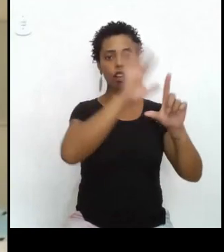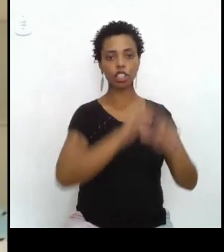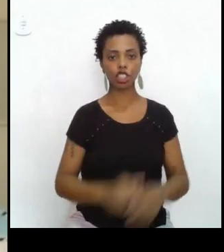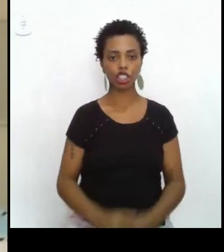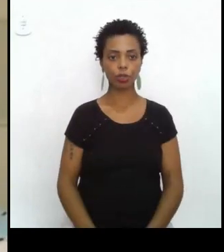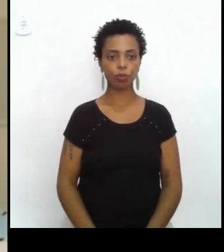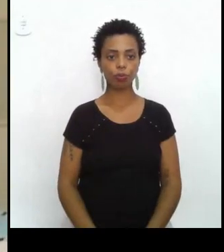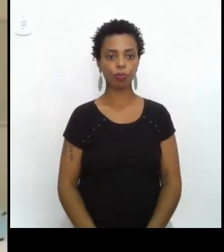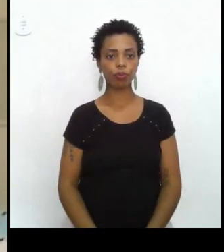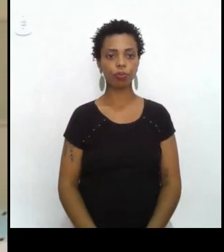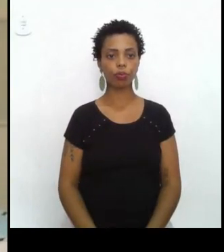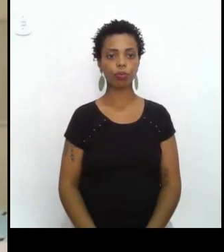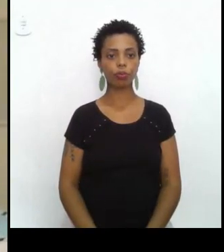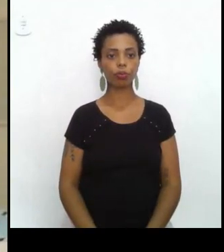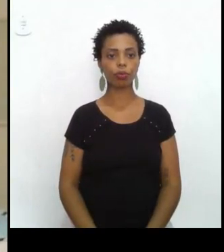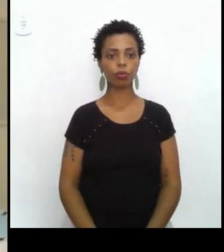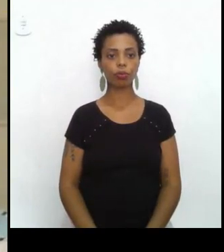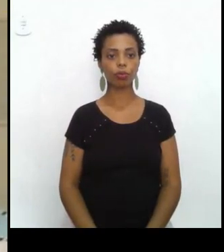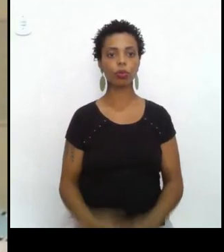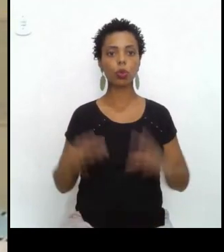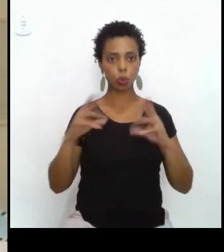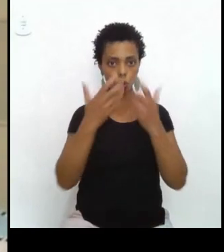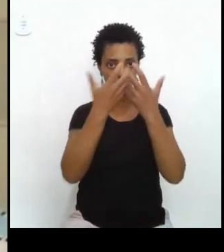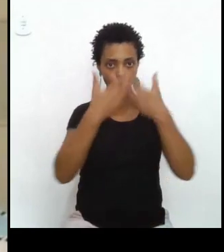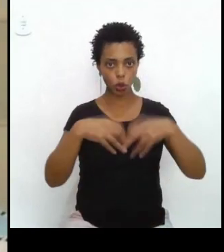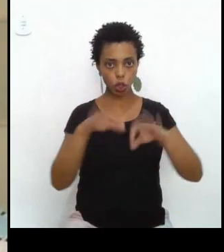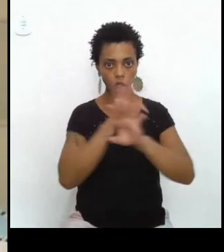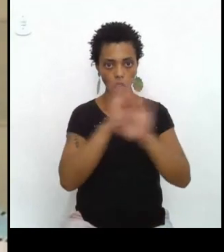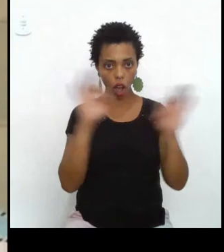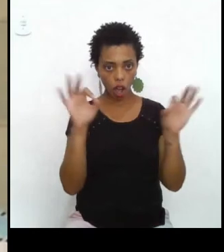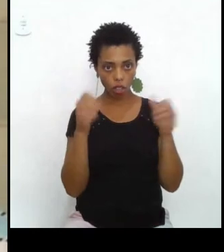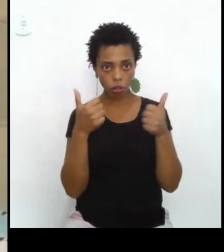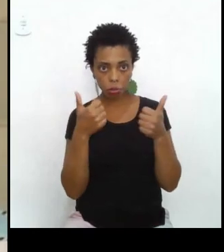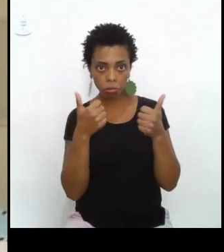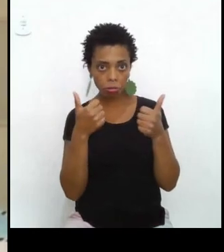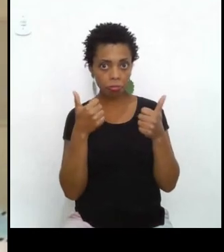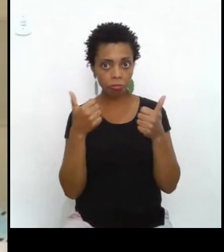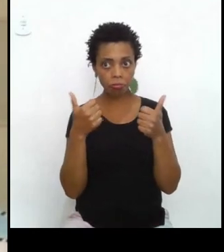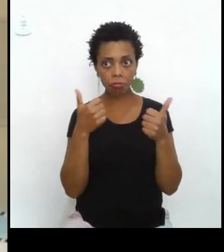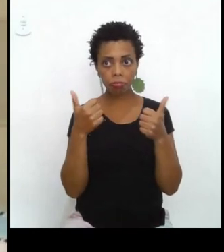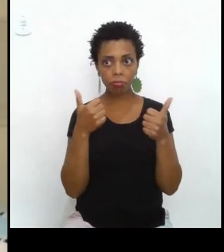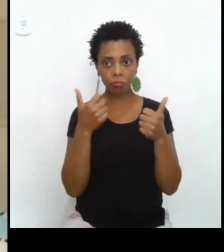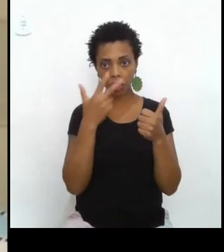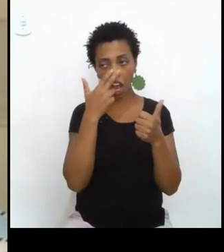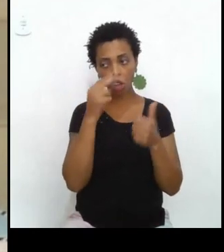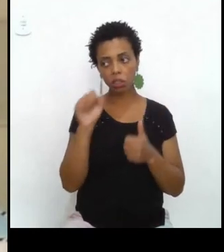tudo funcionando e operante sim em cima é